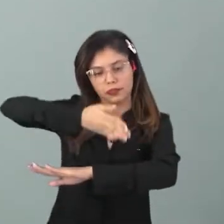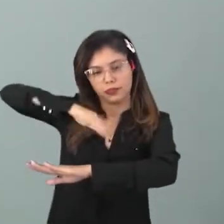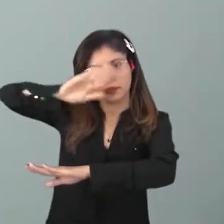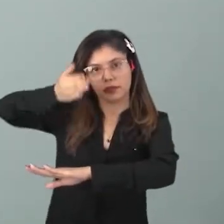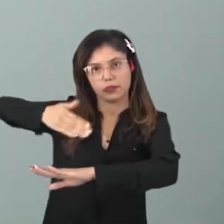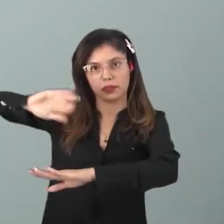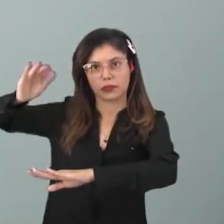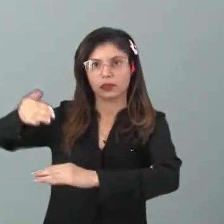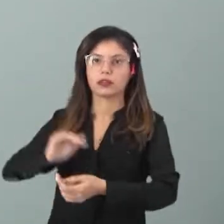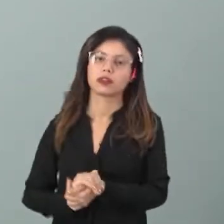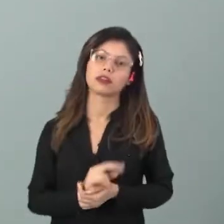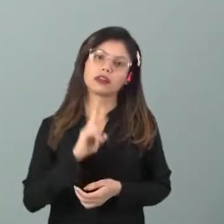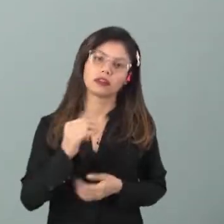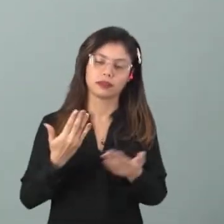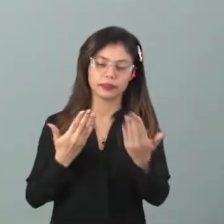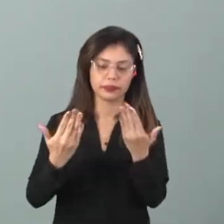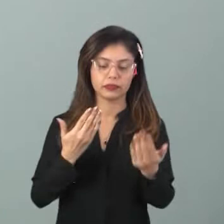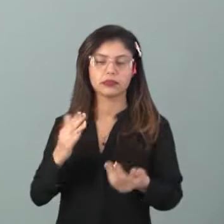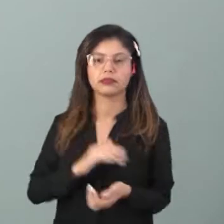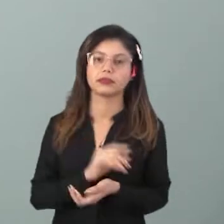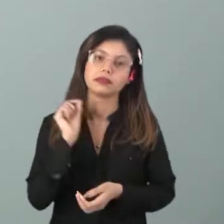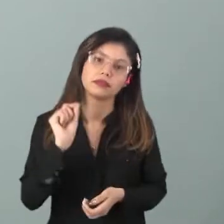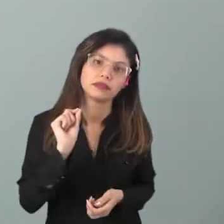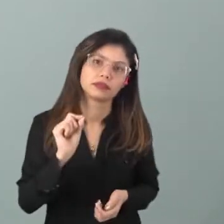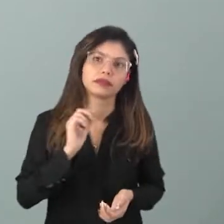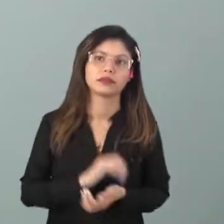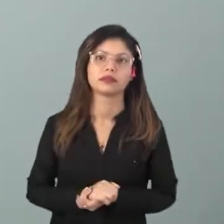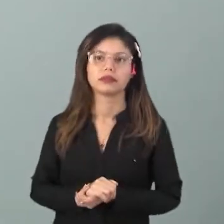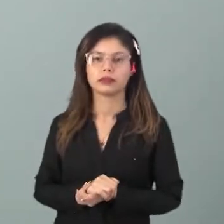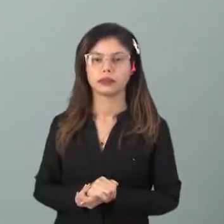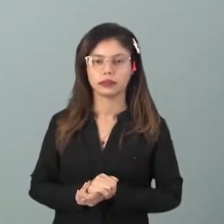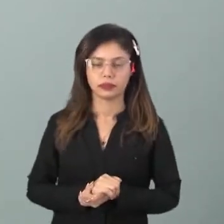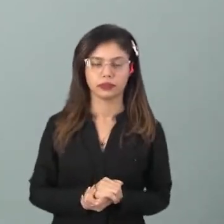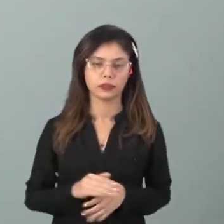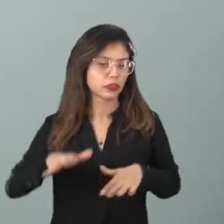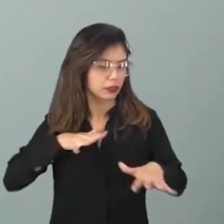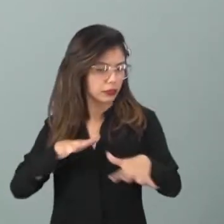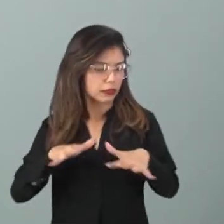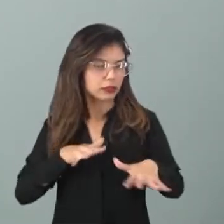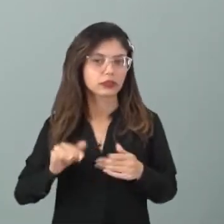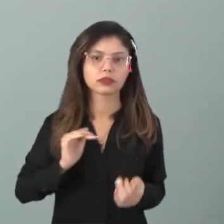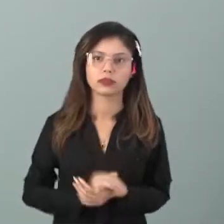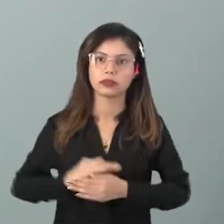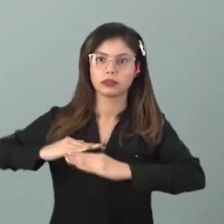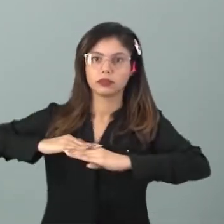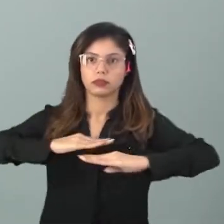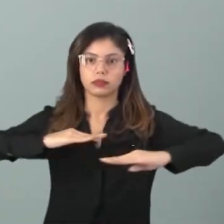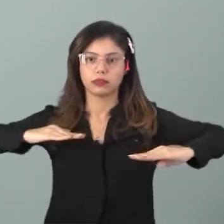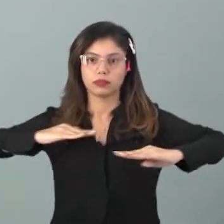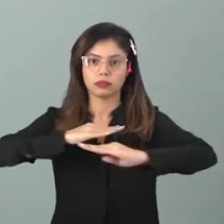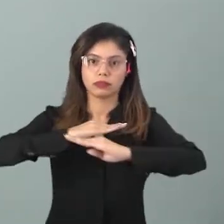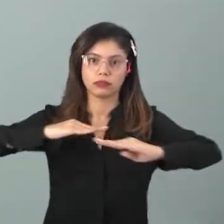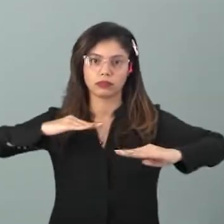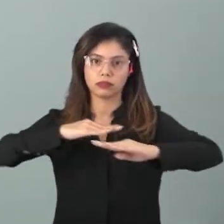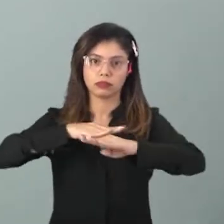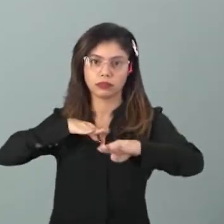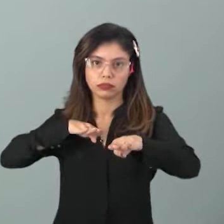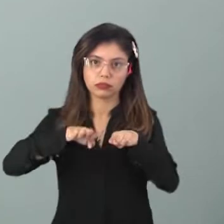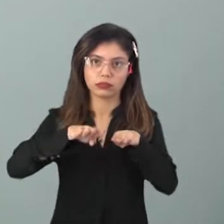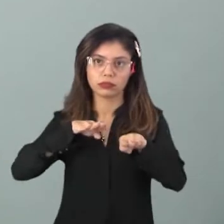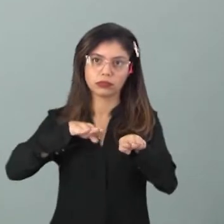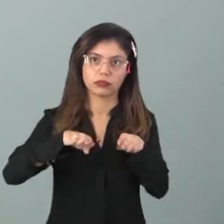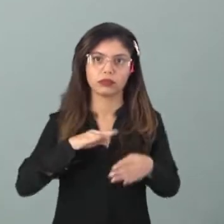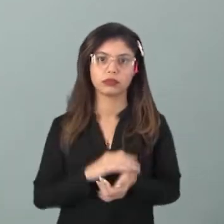são fenômenos que vão estar associados a quem? Vão estar associados ao movimento das placas litosféricas, tá? E